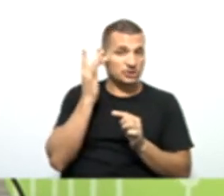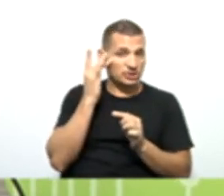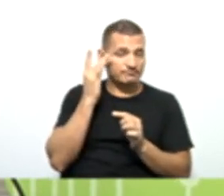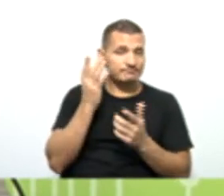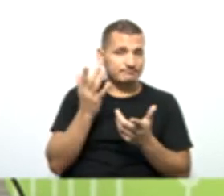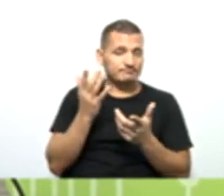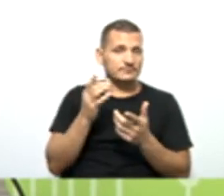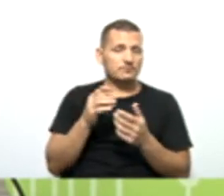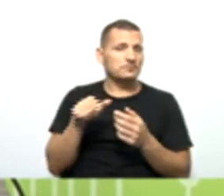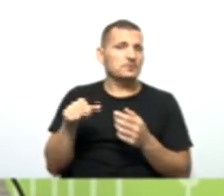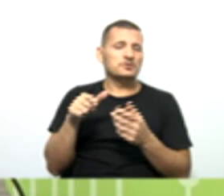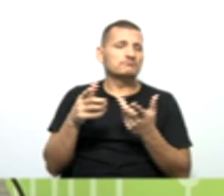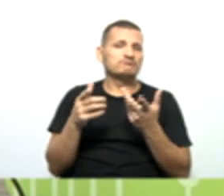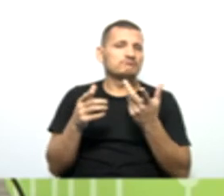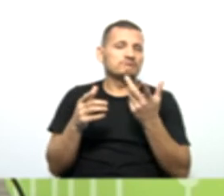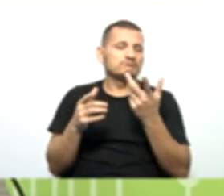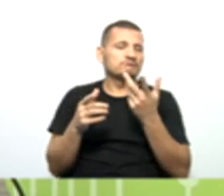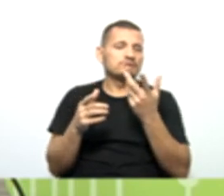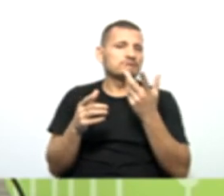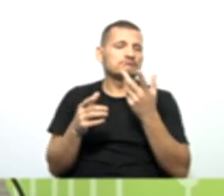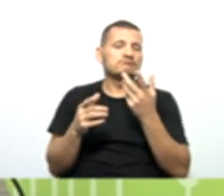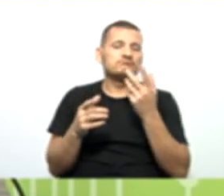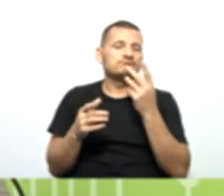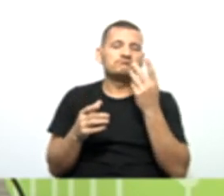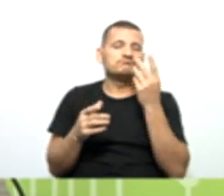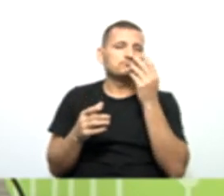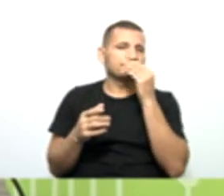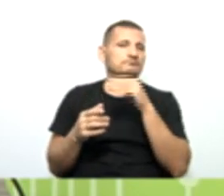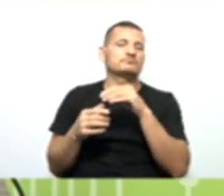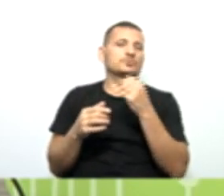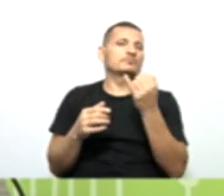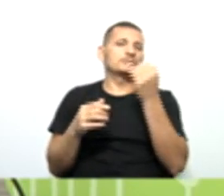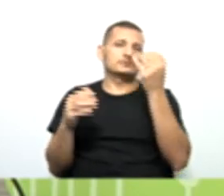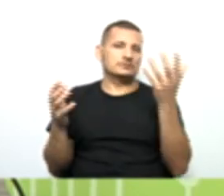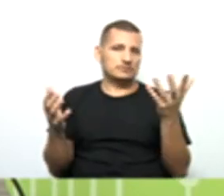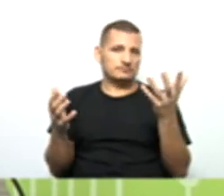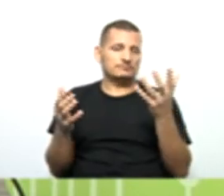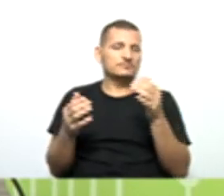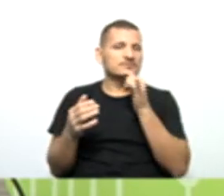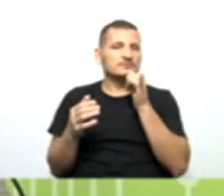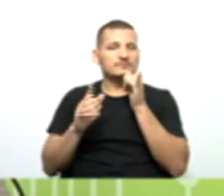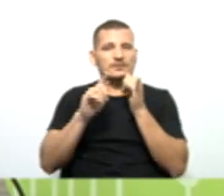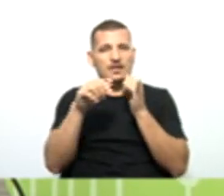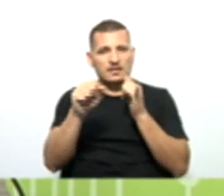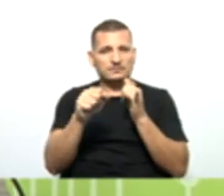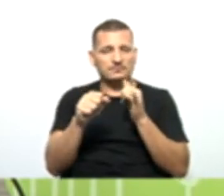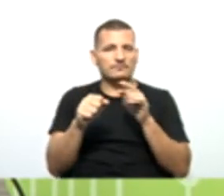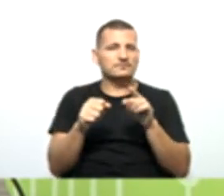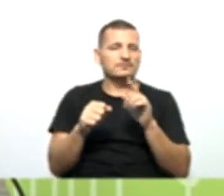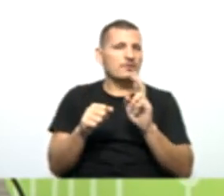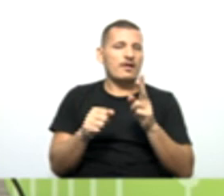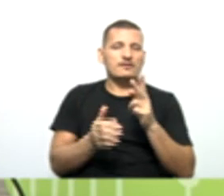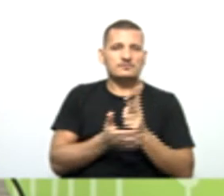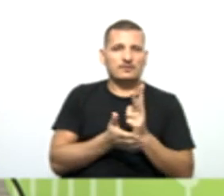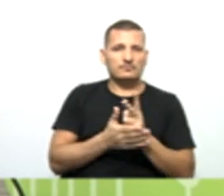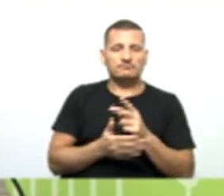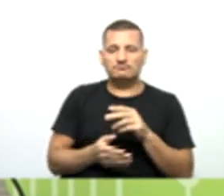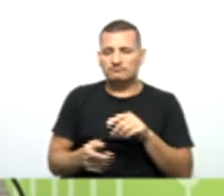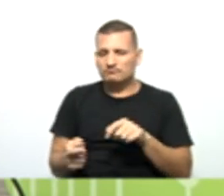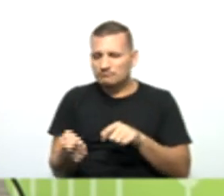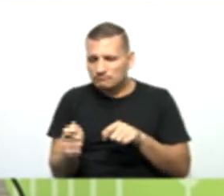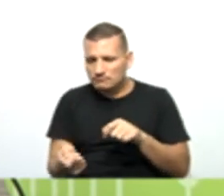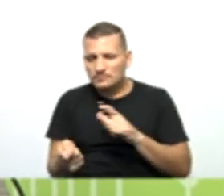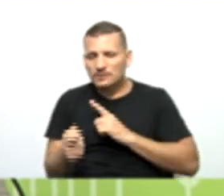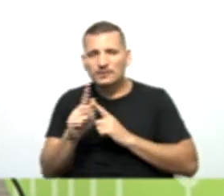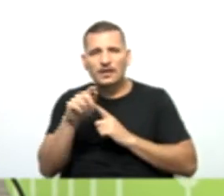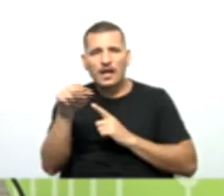então ele não levou em consideração. Tá? A gente deu o exemplo do gás. Nem toda hora você está ali verificando se tem gás lá na botija ou